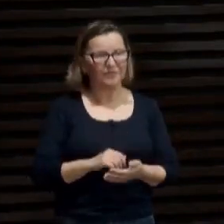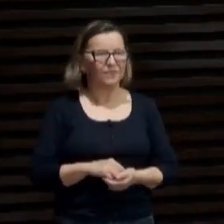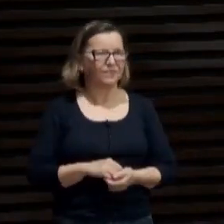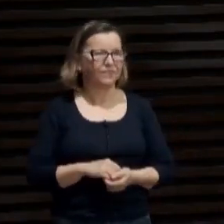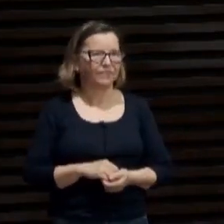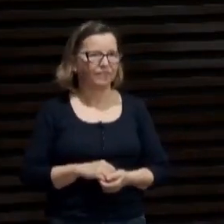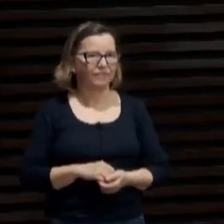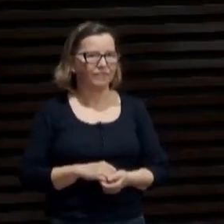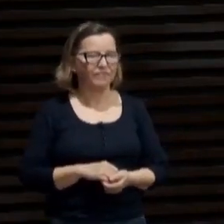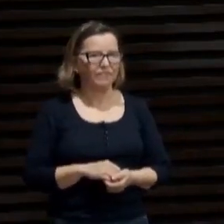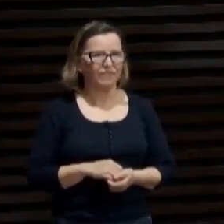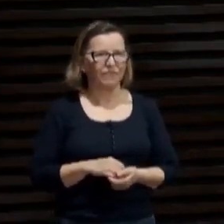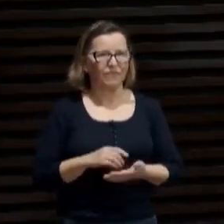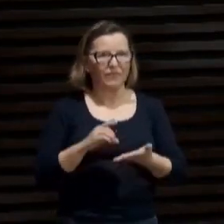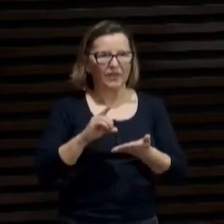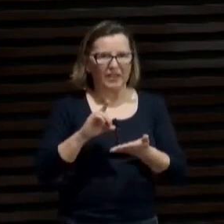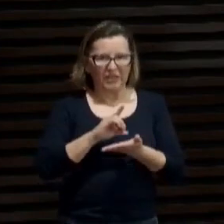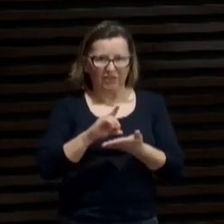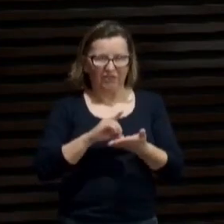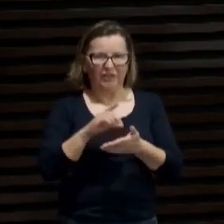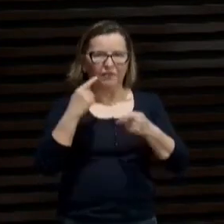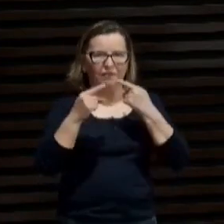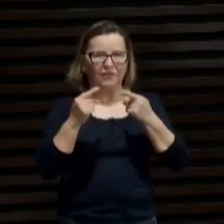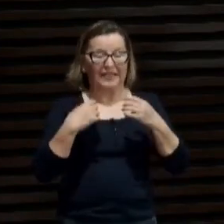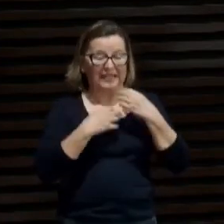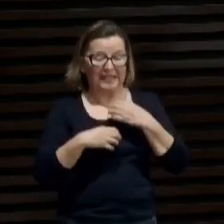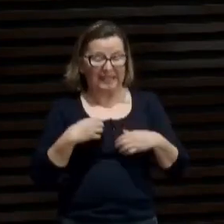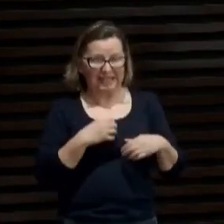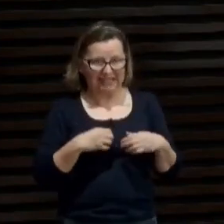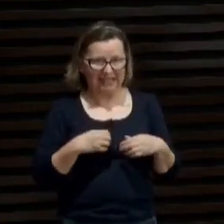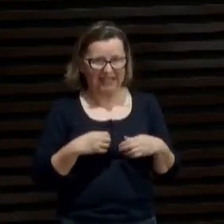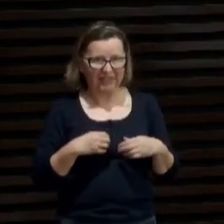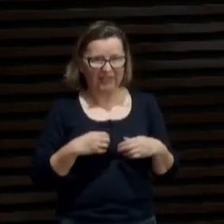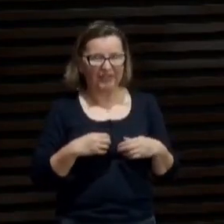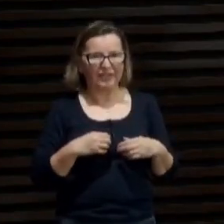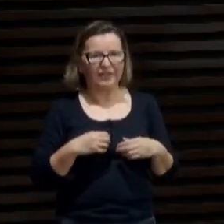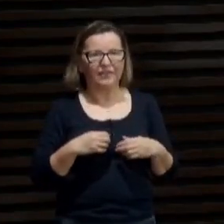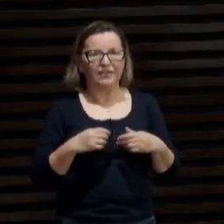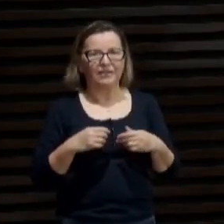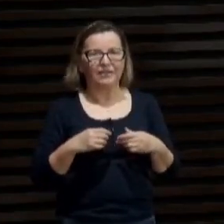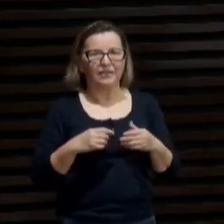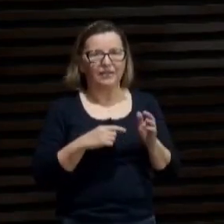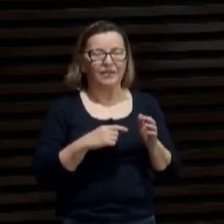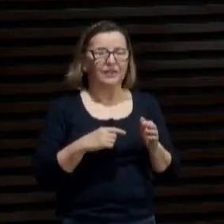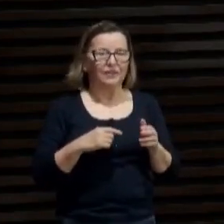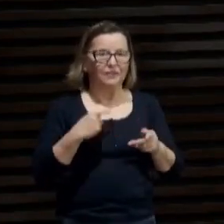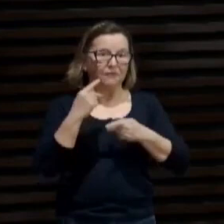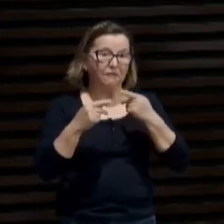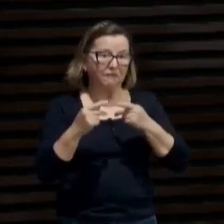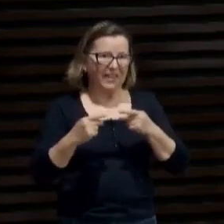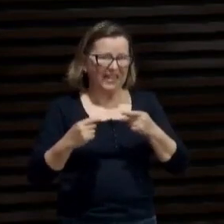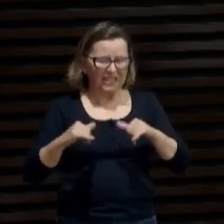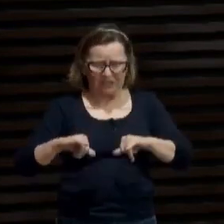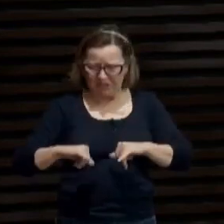O dicionário define a ansiedade como sendo uma condição emocional de sofrimento, definida pela expectativa de que algo inesperado e